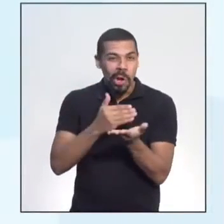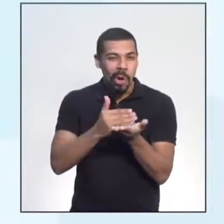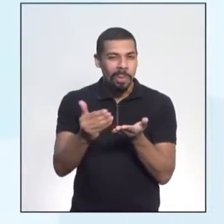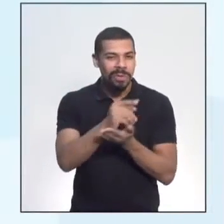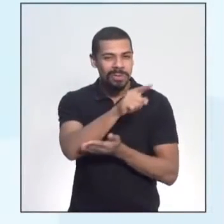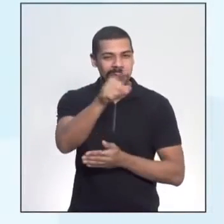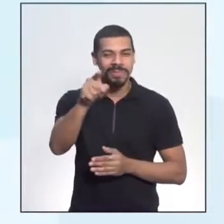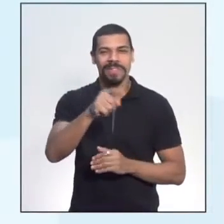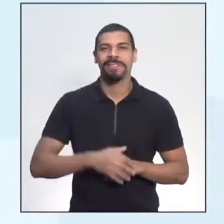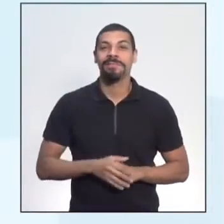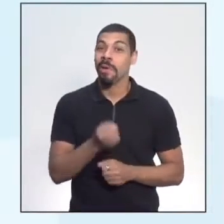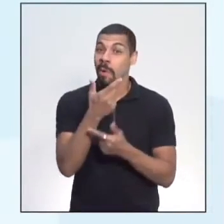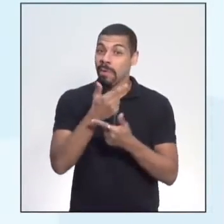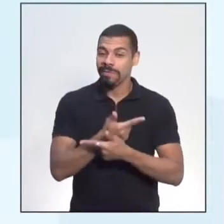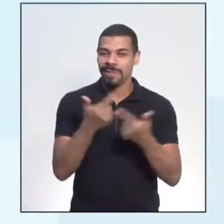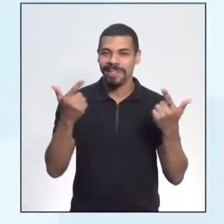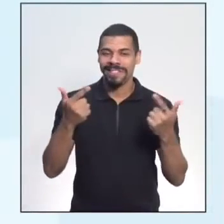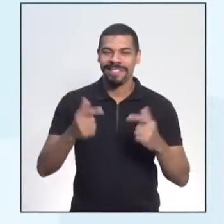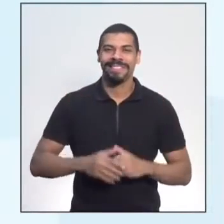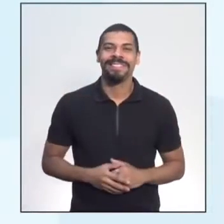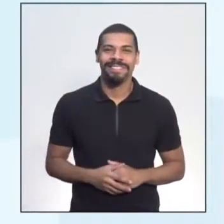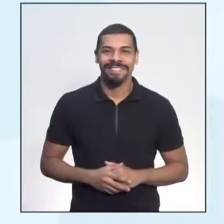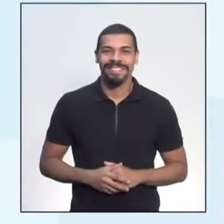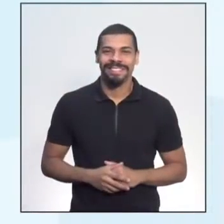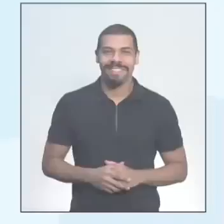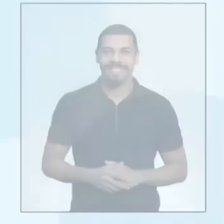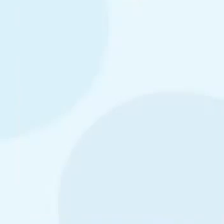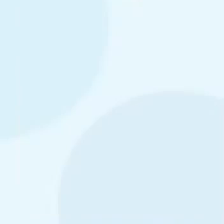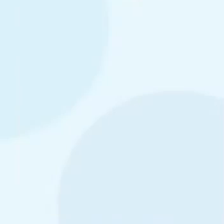para vocês. Boa sorte.